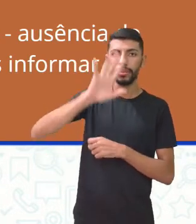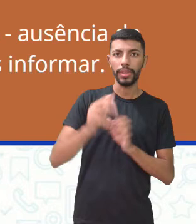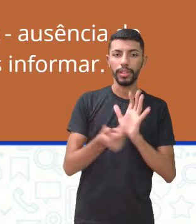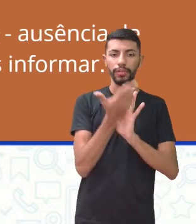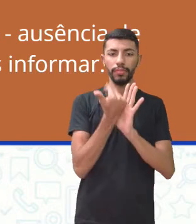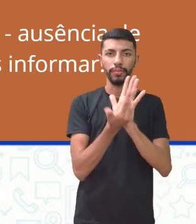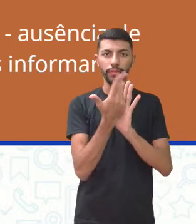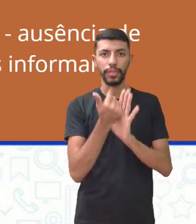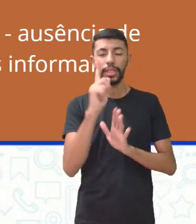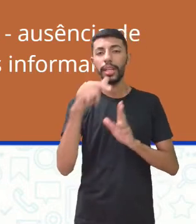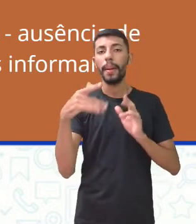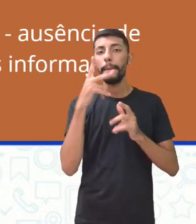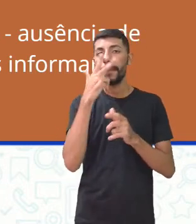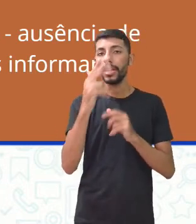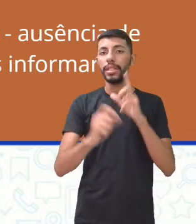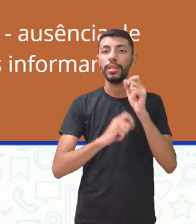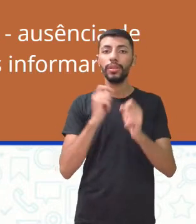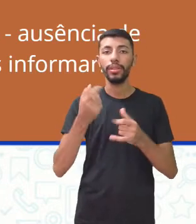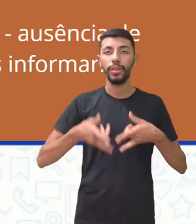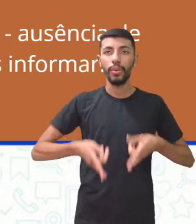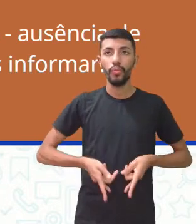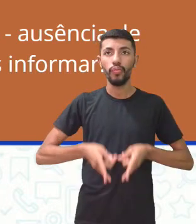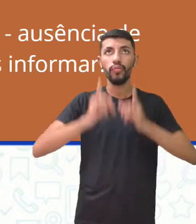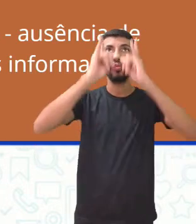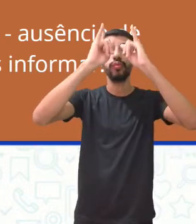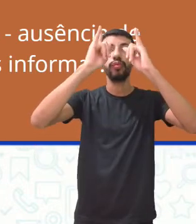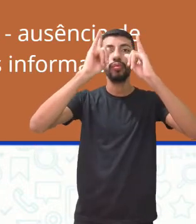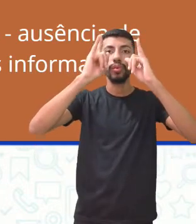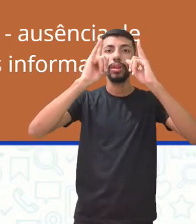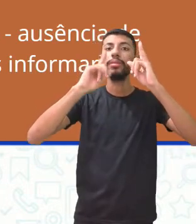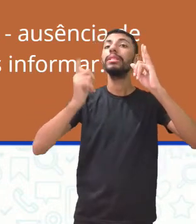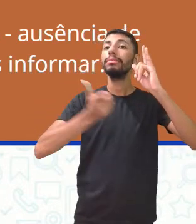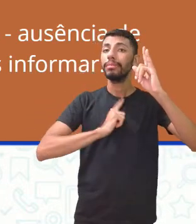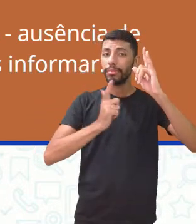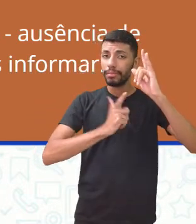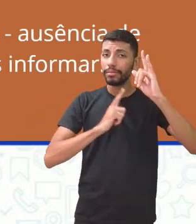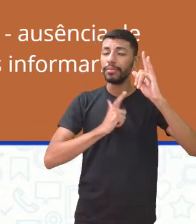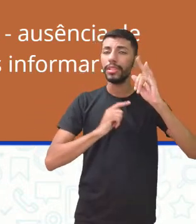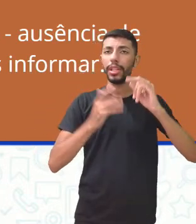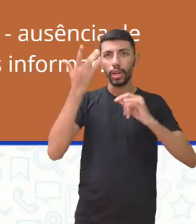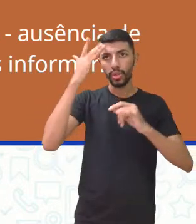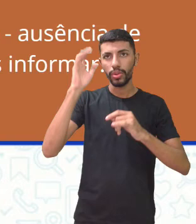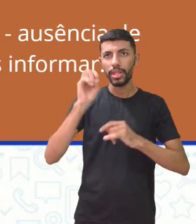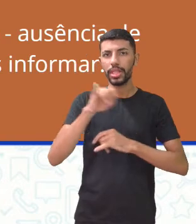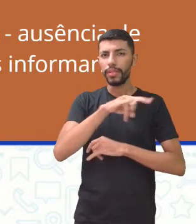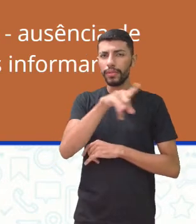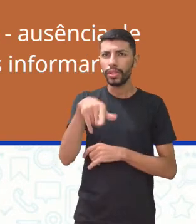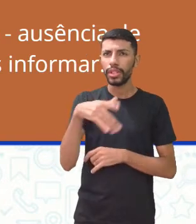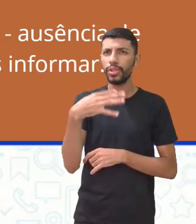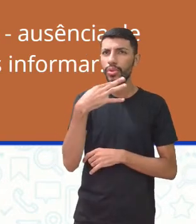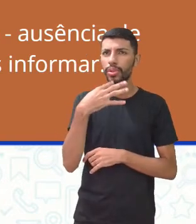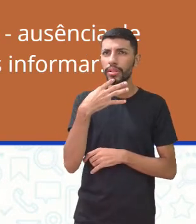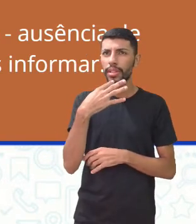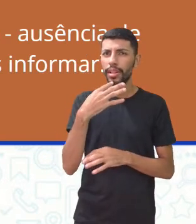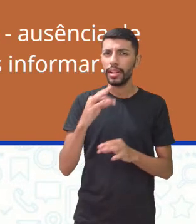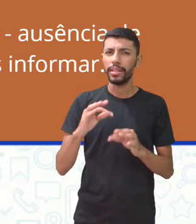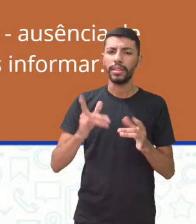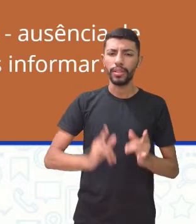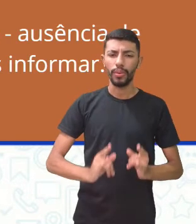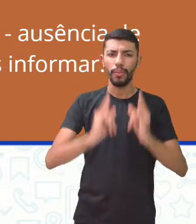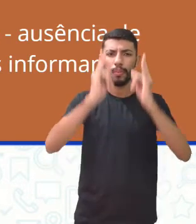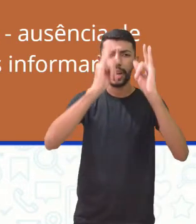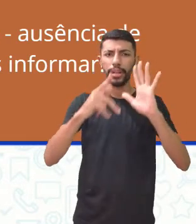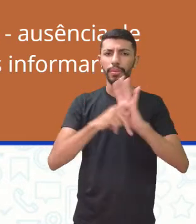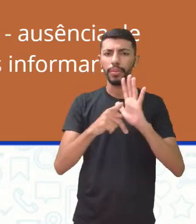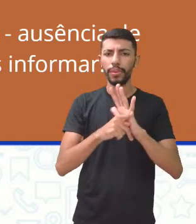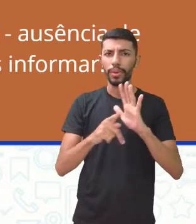um desenho de um prédio que realmente existe, né? Eu não sei se todo mundo aí em casa conhece o prédio em que fica o Cinema São Luís,